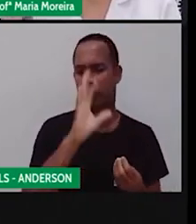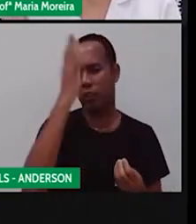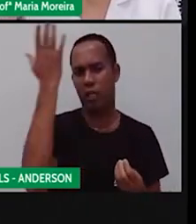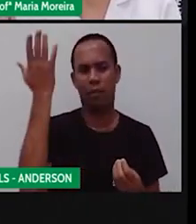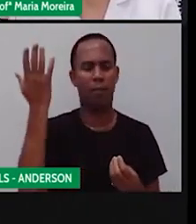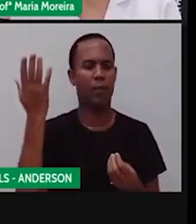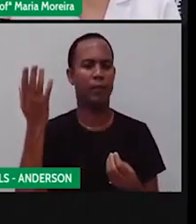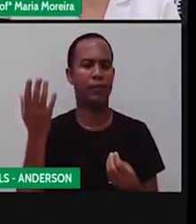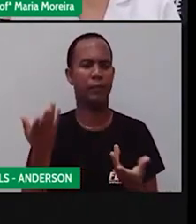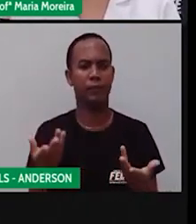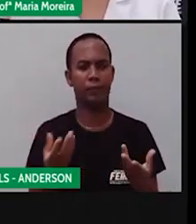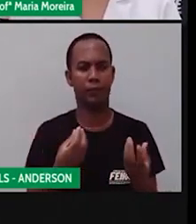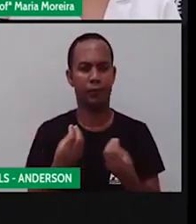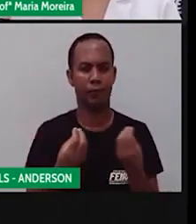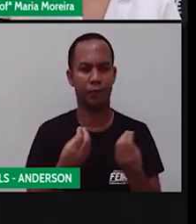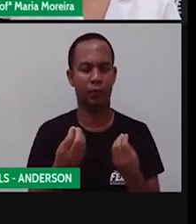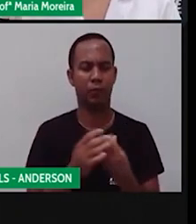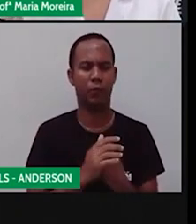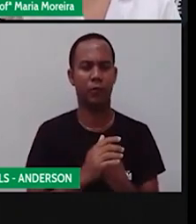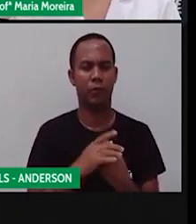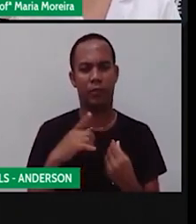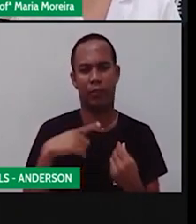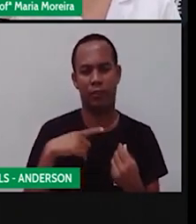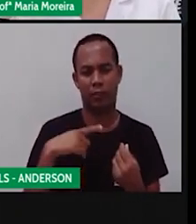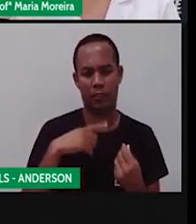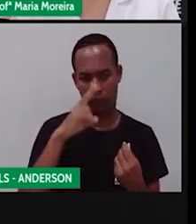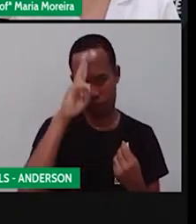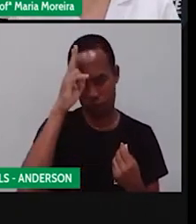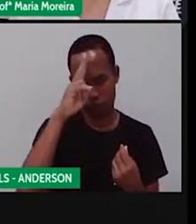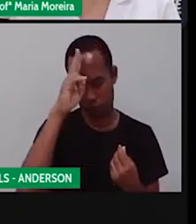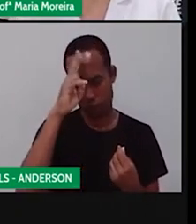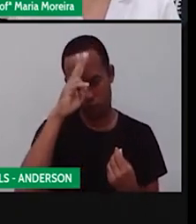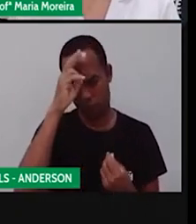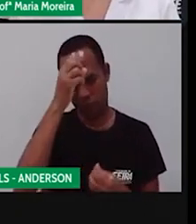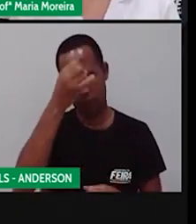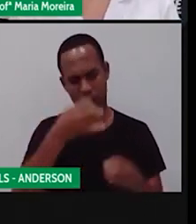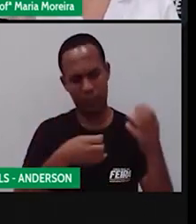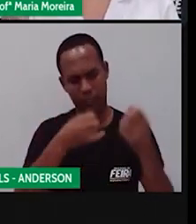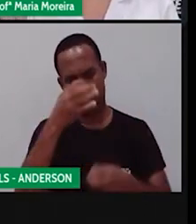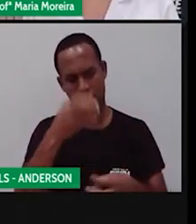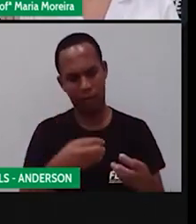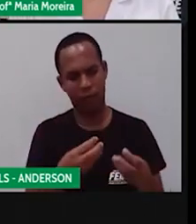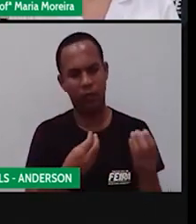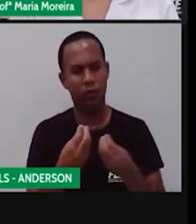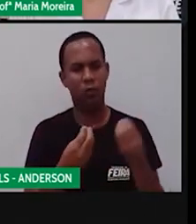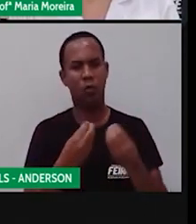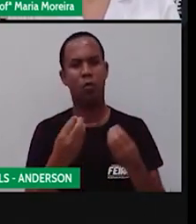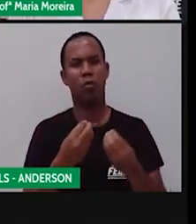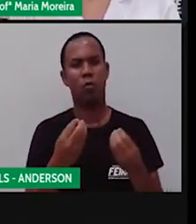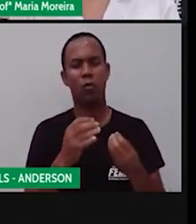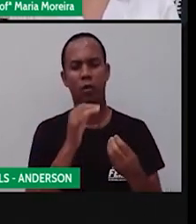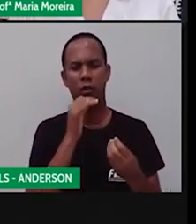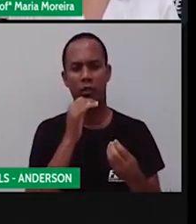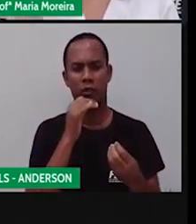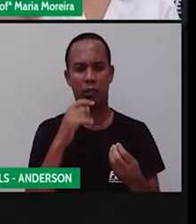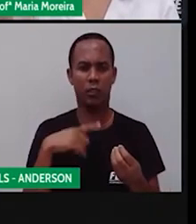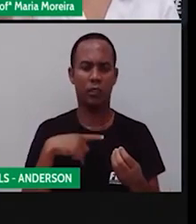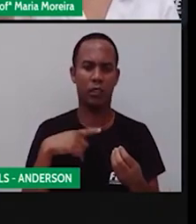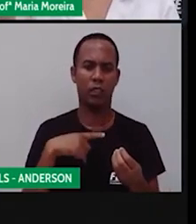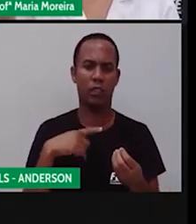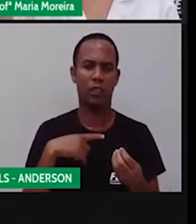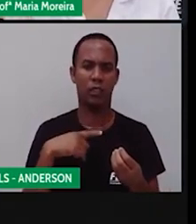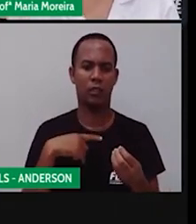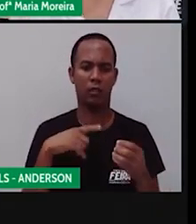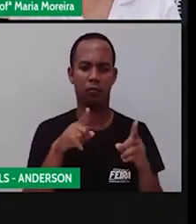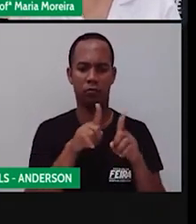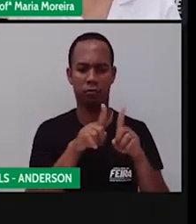os acontecimentos. Então, na história de Pinóquio, falava sobre o quê? Sobre um boneco de madeira, que o quê? Que acaba